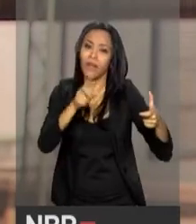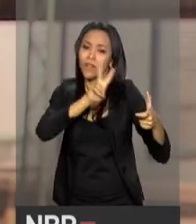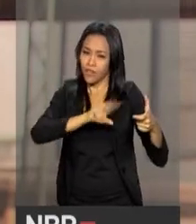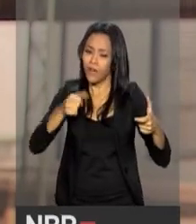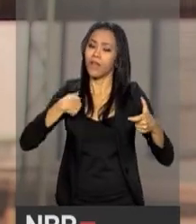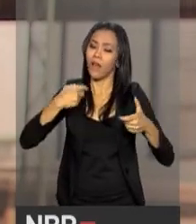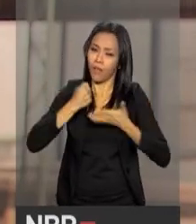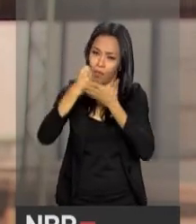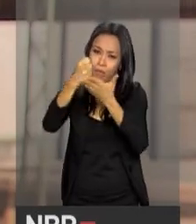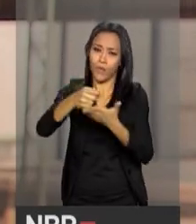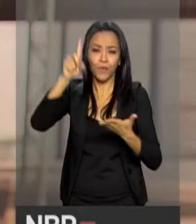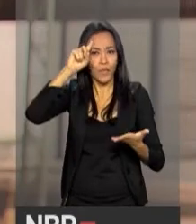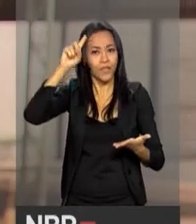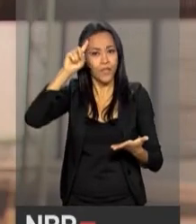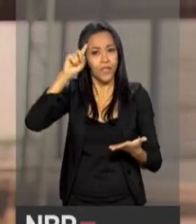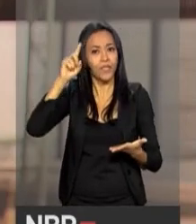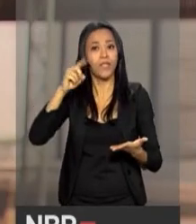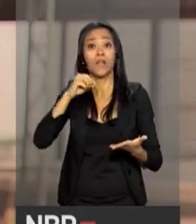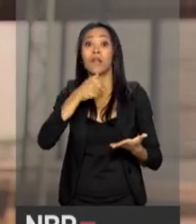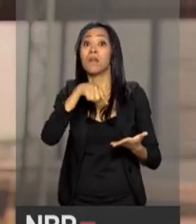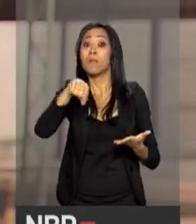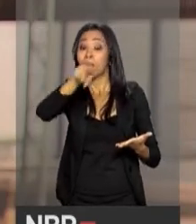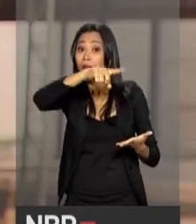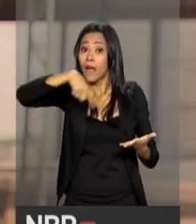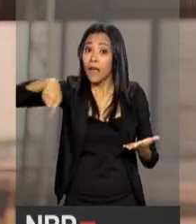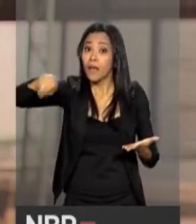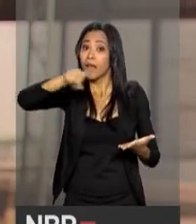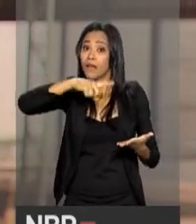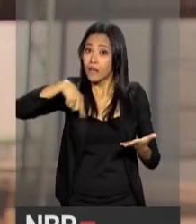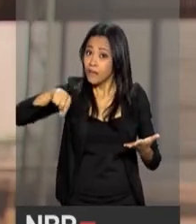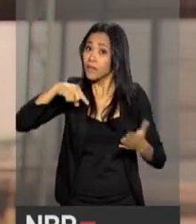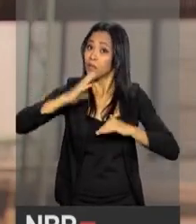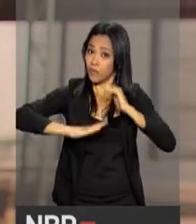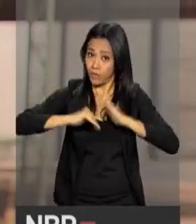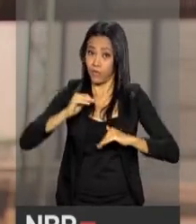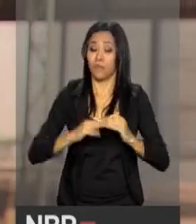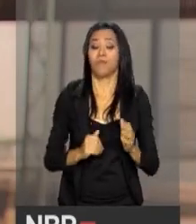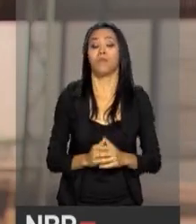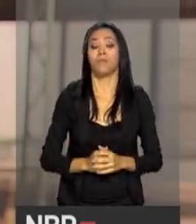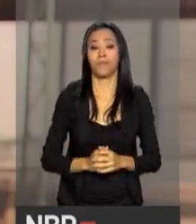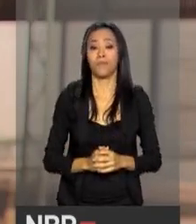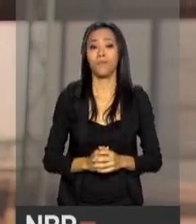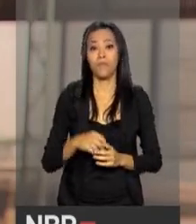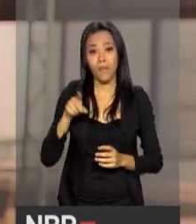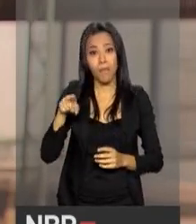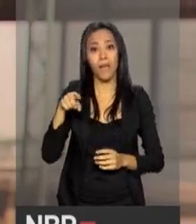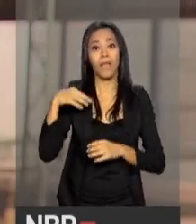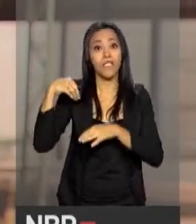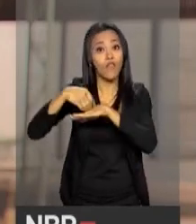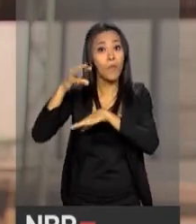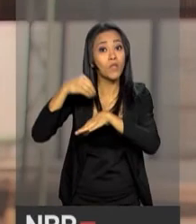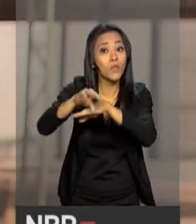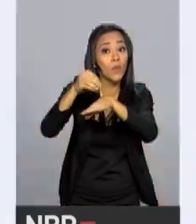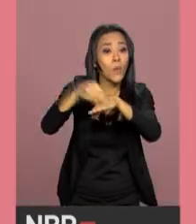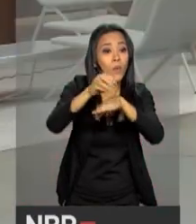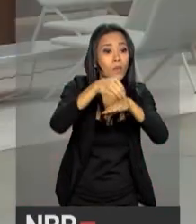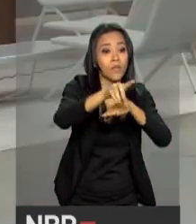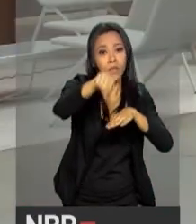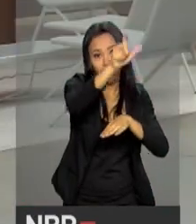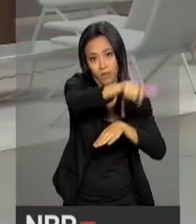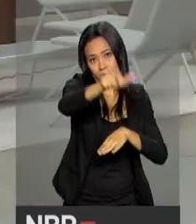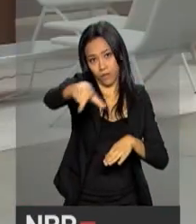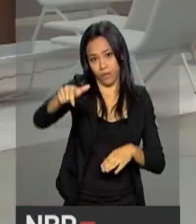dar um suporte aqui no dia a dia também por poucos pra esse pessoal do bg é passar essa informação o nosso produtor